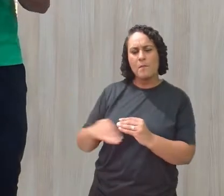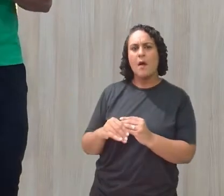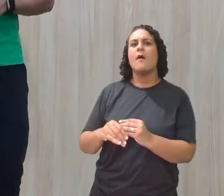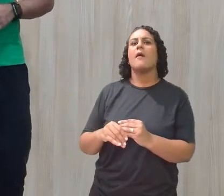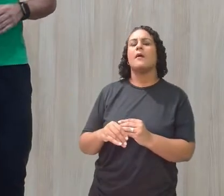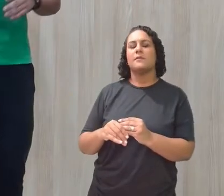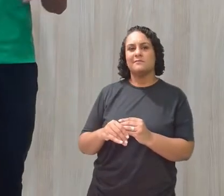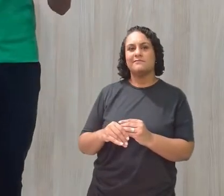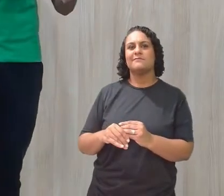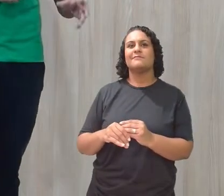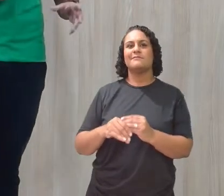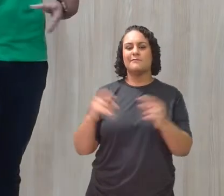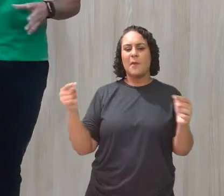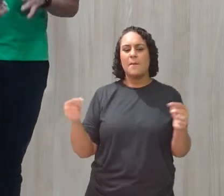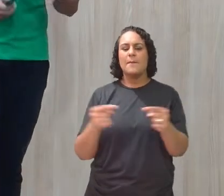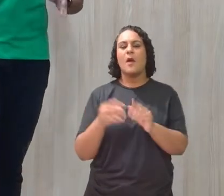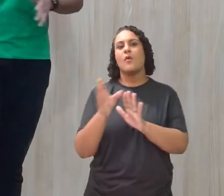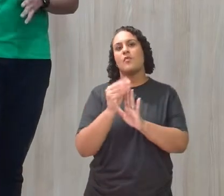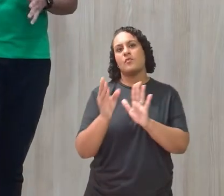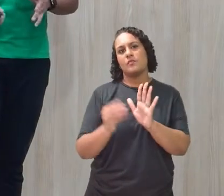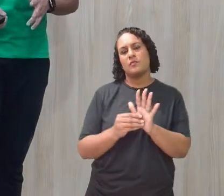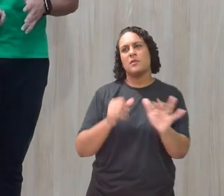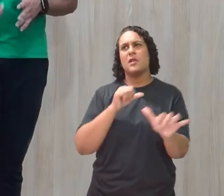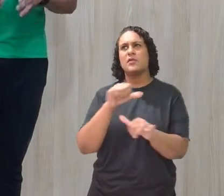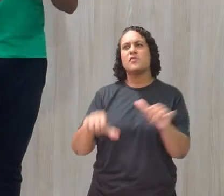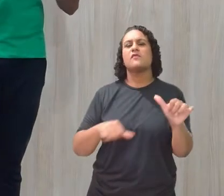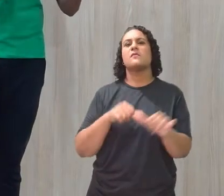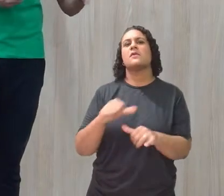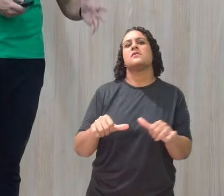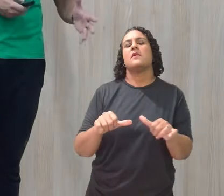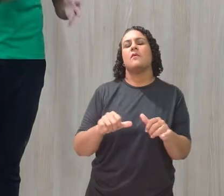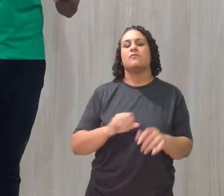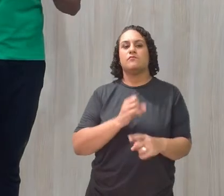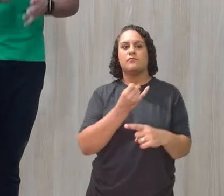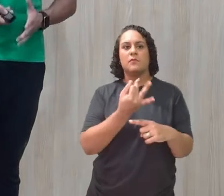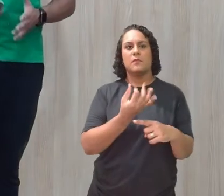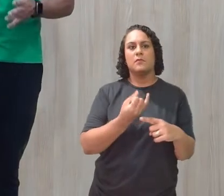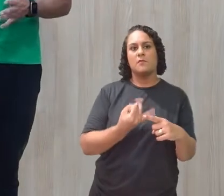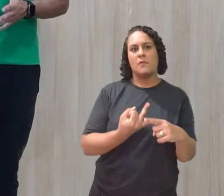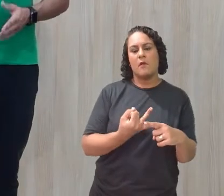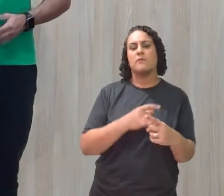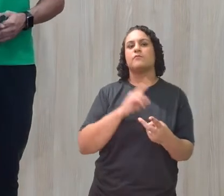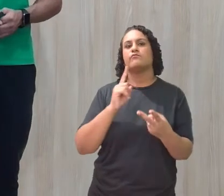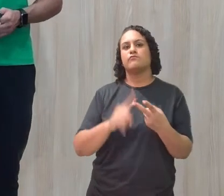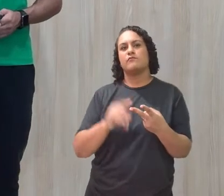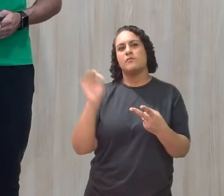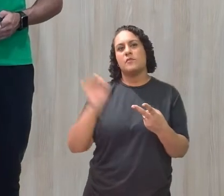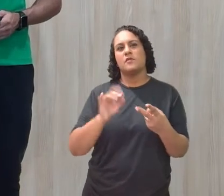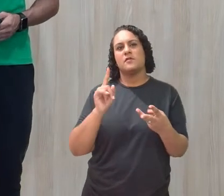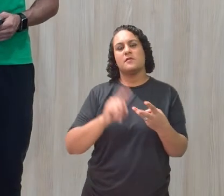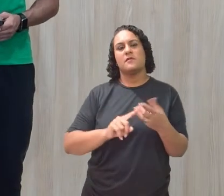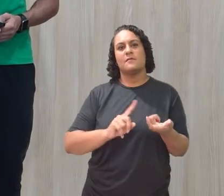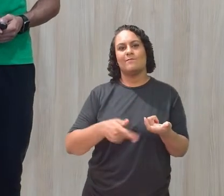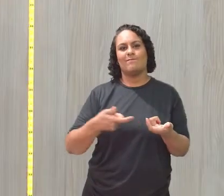em relação a essa ideia aí das transformações de fração, porcentagem e número decimal.